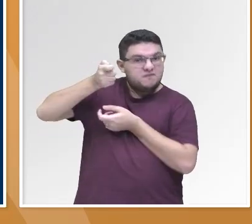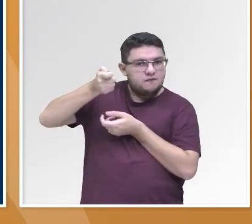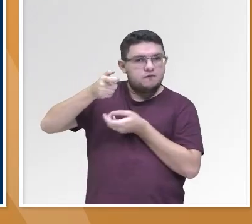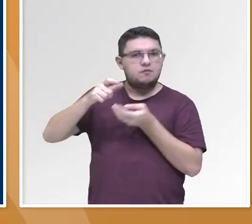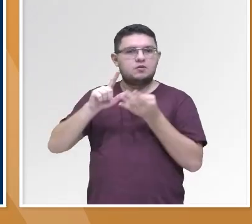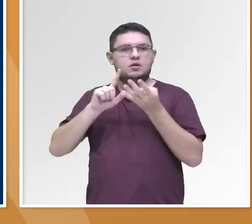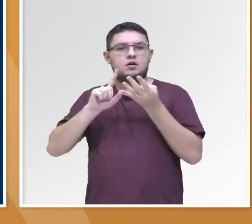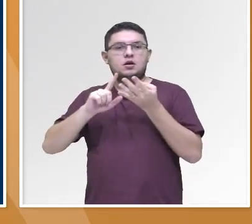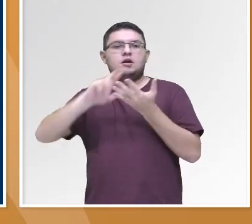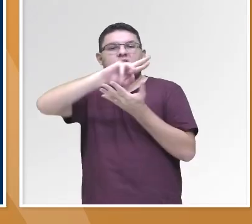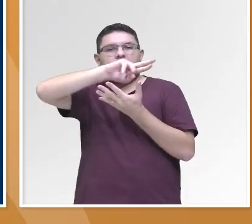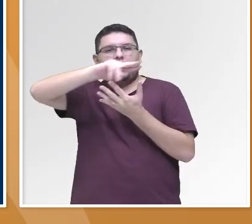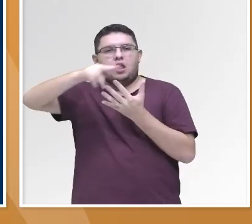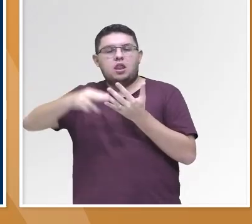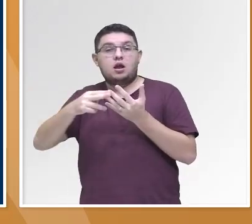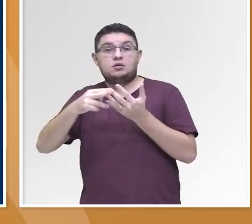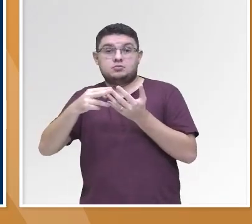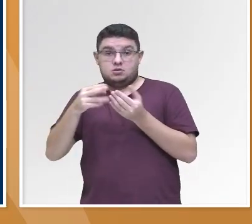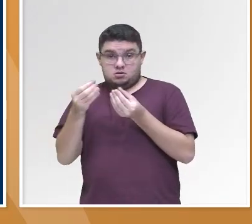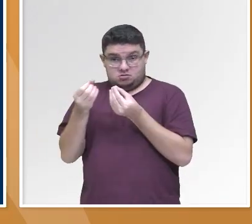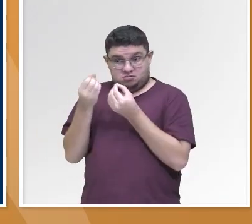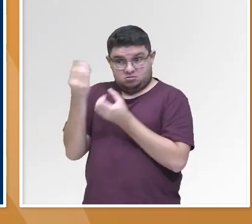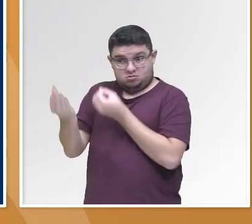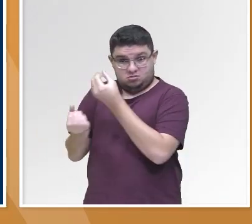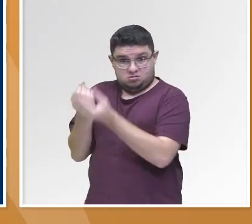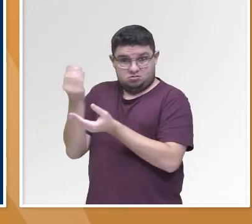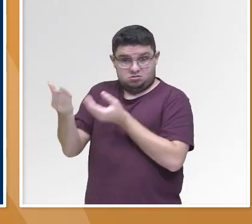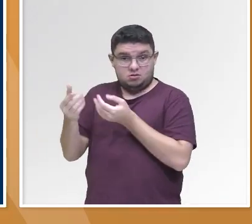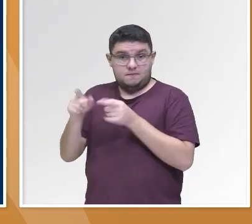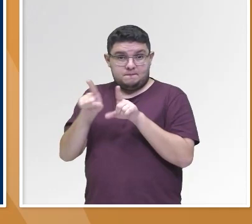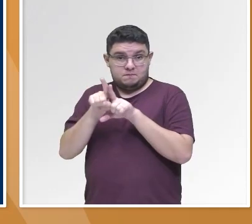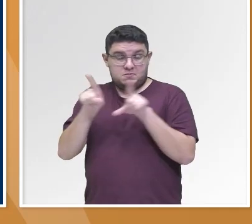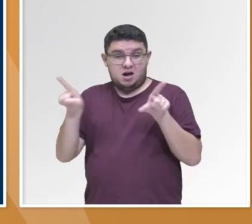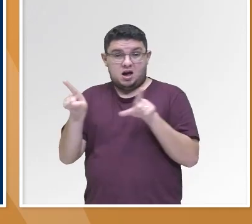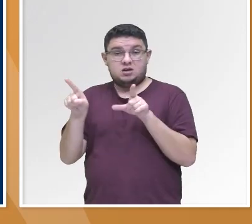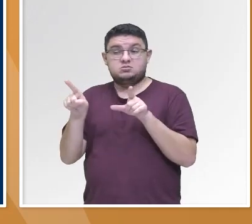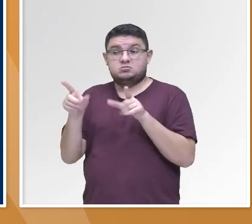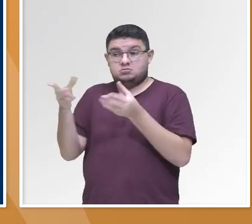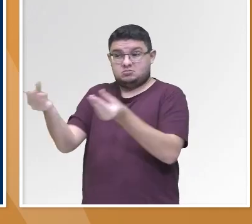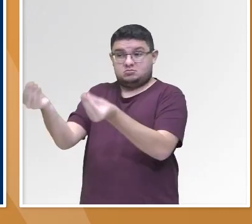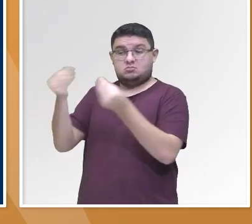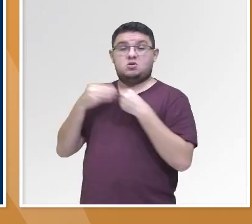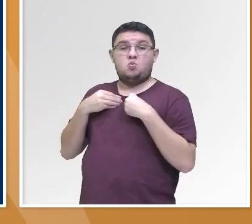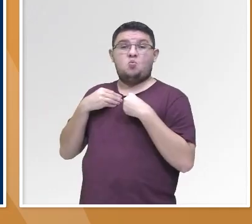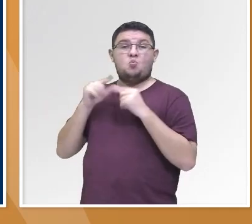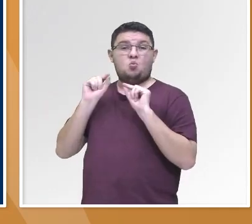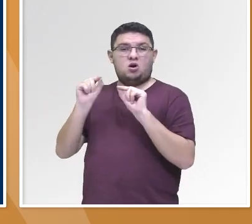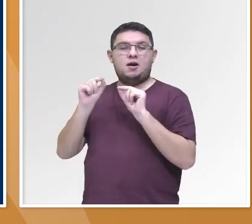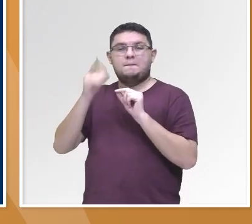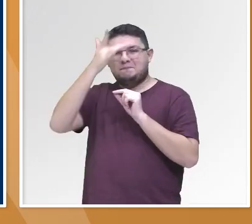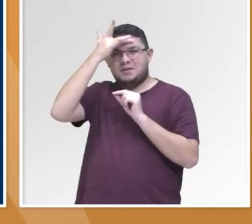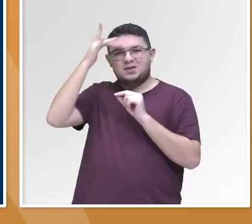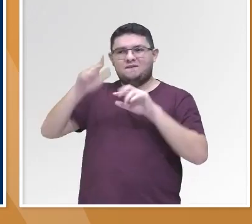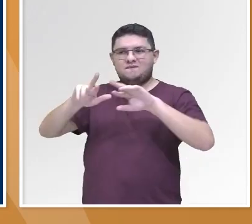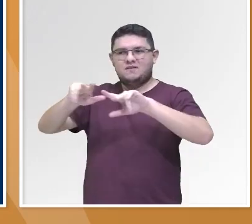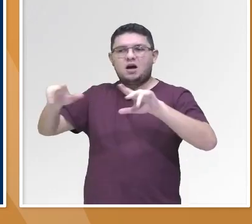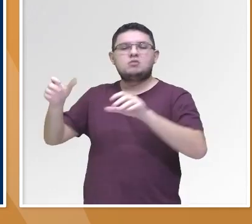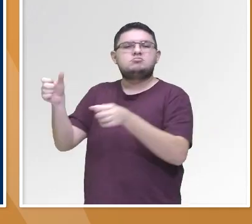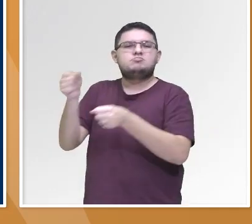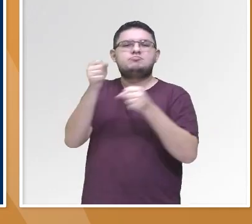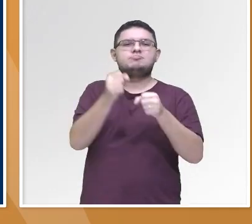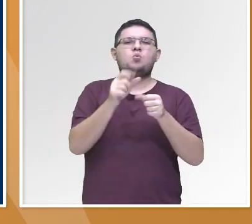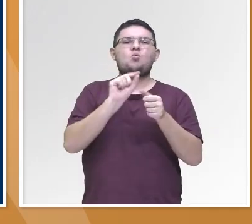nela, mas, em troca, você tem que me dar pessoas para eu transformar em escravos. Então, a partir daí, começa a se estabelecer a chamada